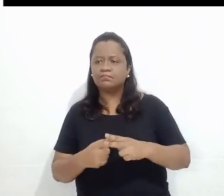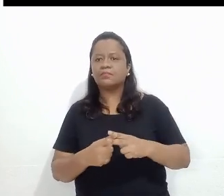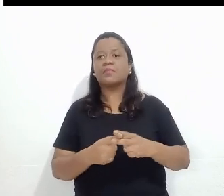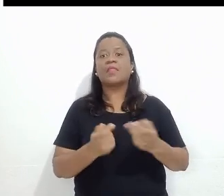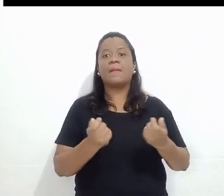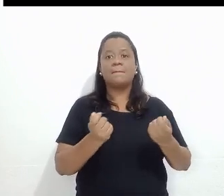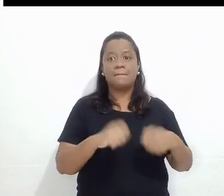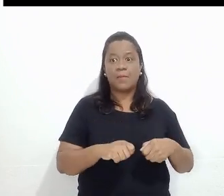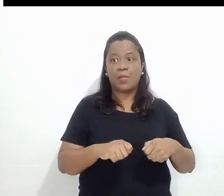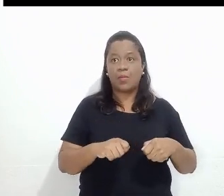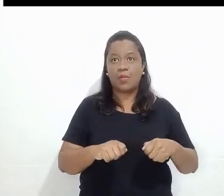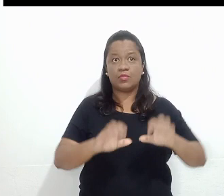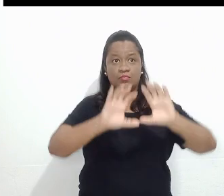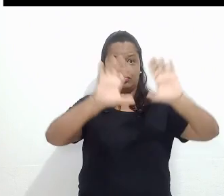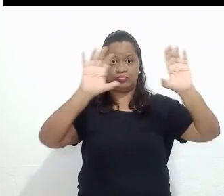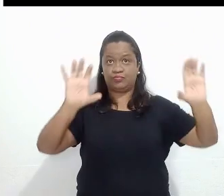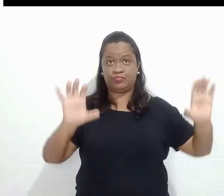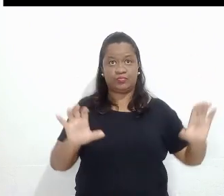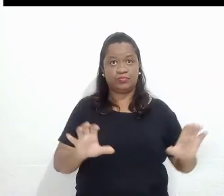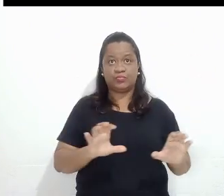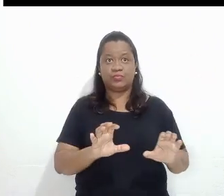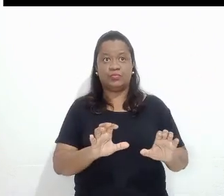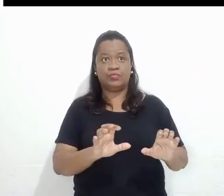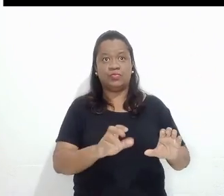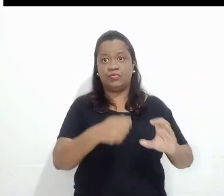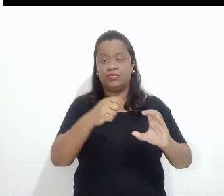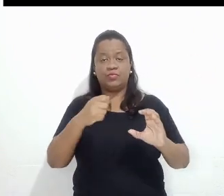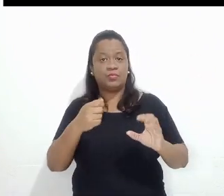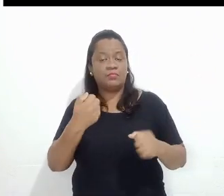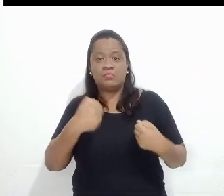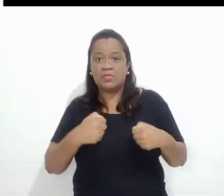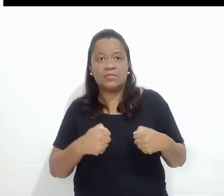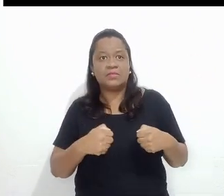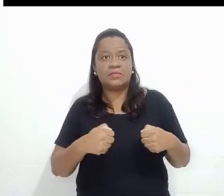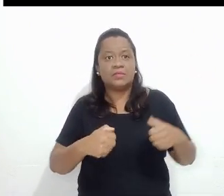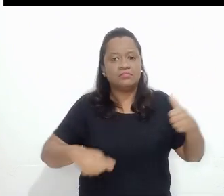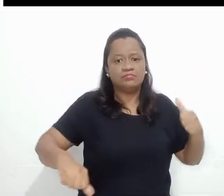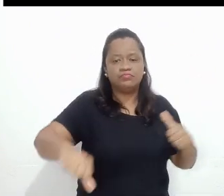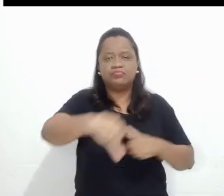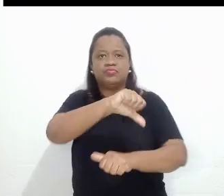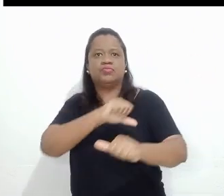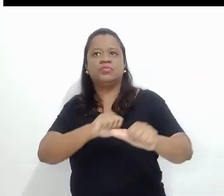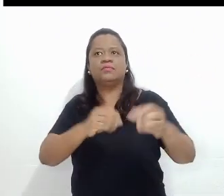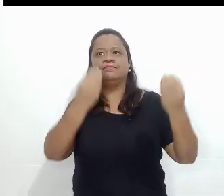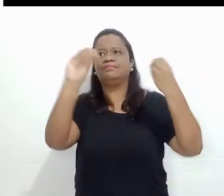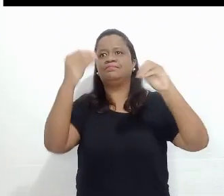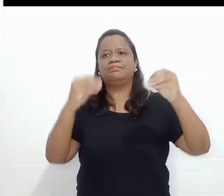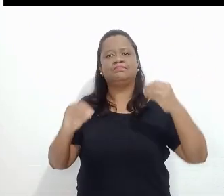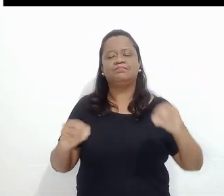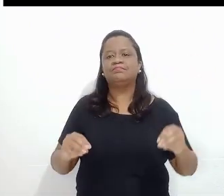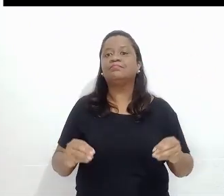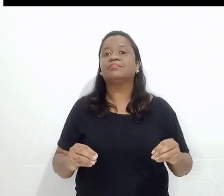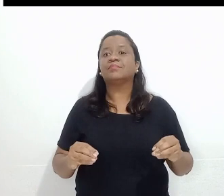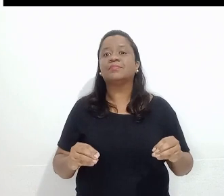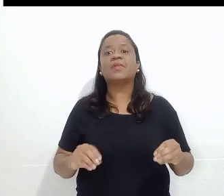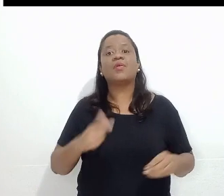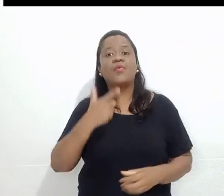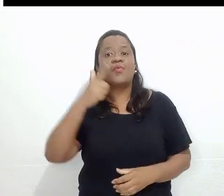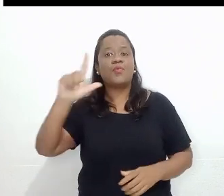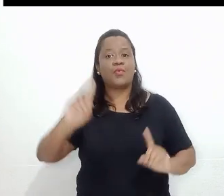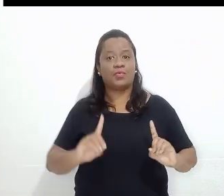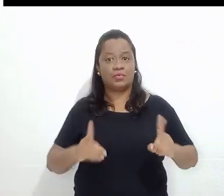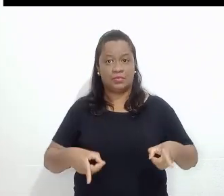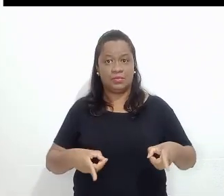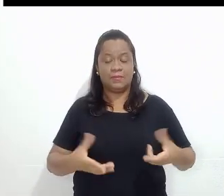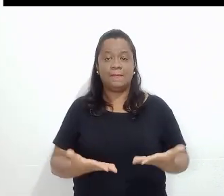se desmontar aquele cenário e passar por uma outra etapa do filme. Tá? Então, ele, na hora que ele arquiva também